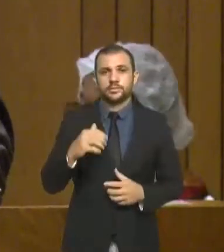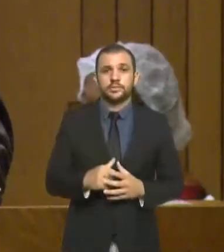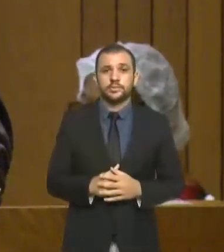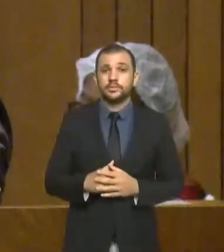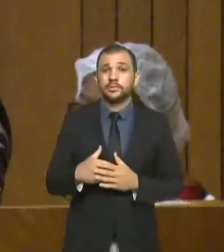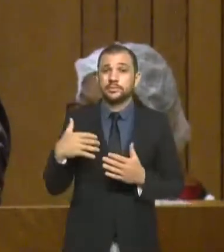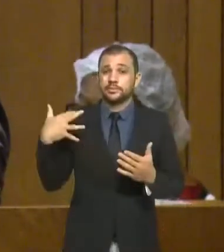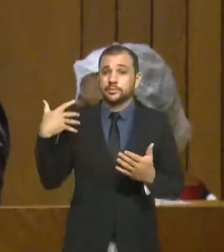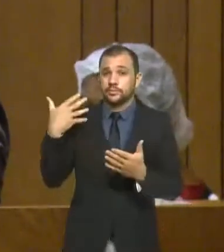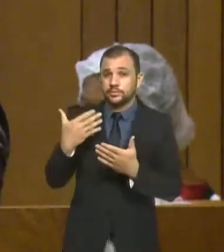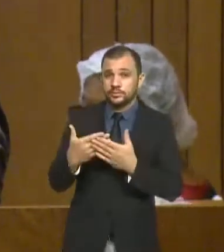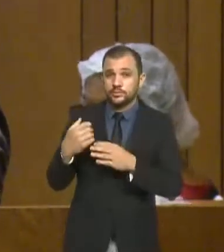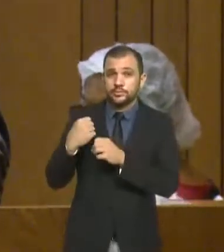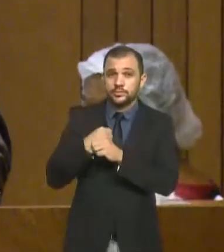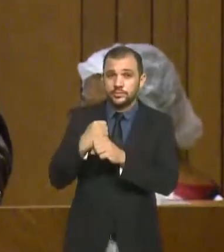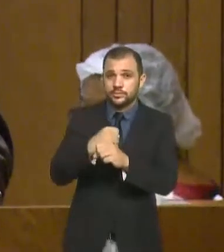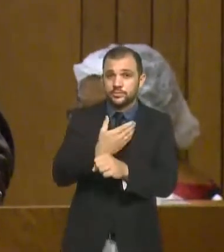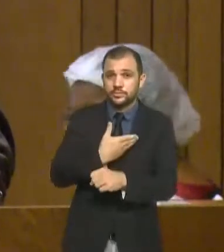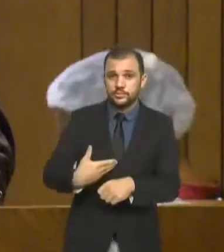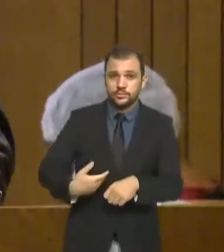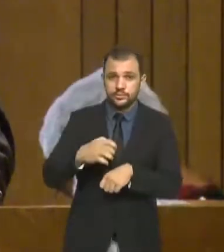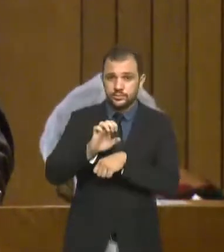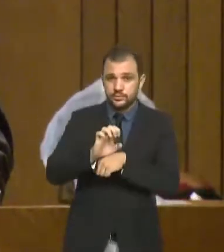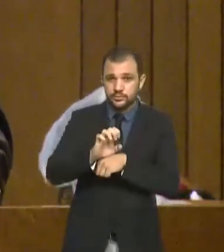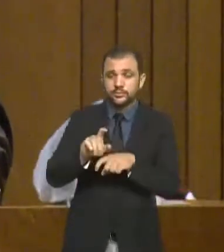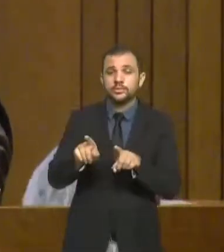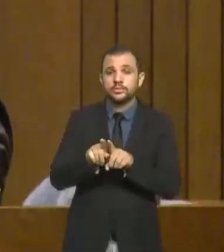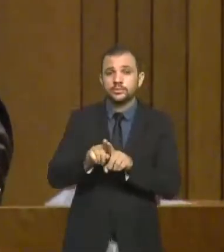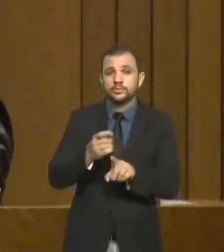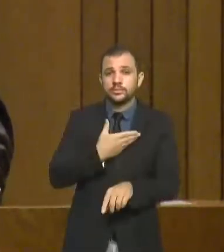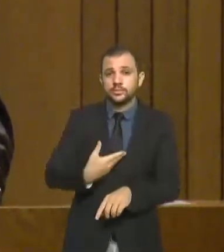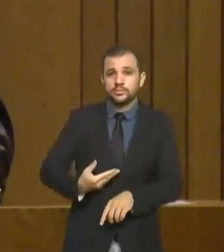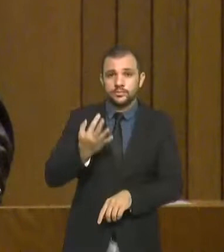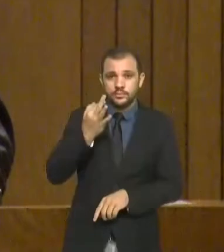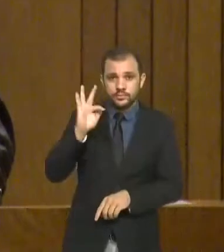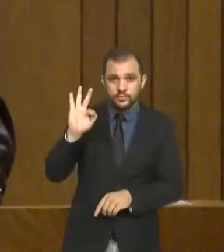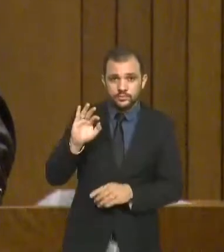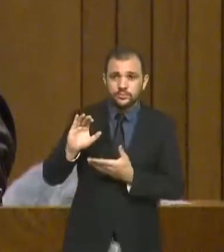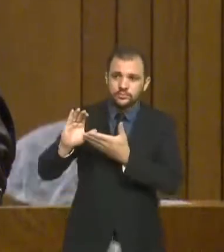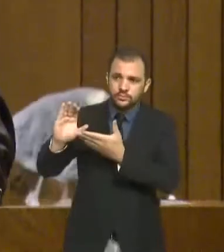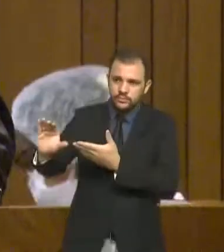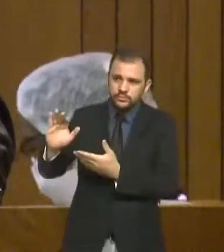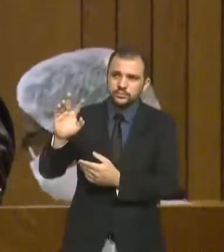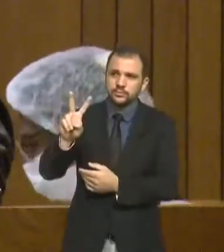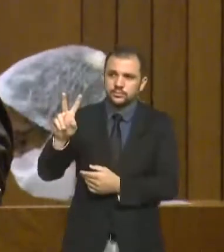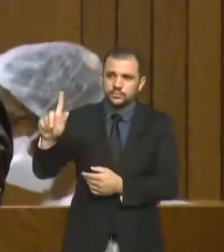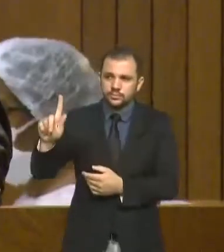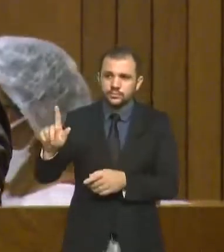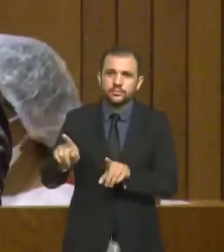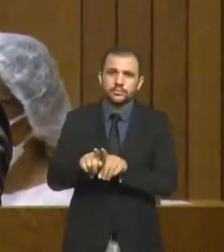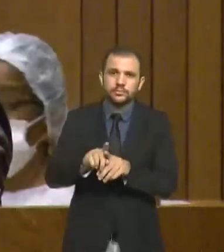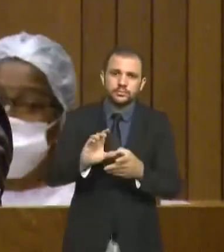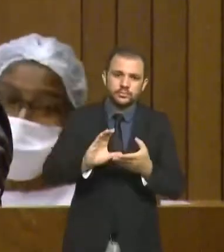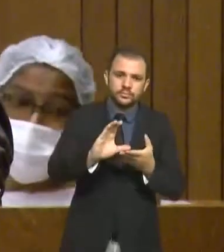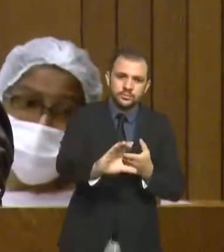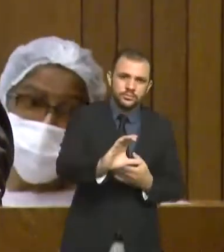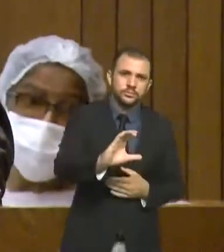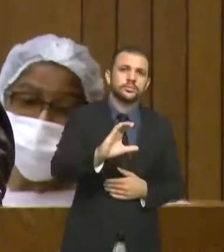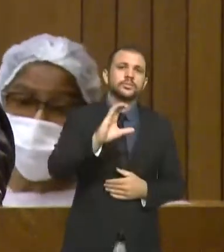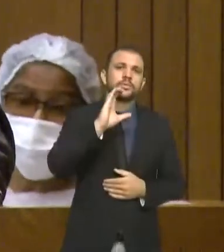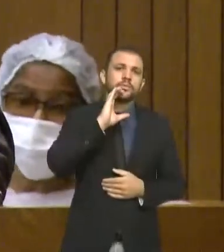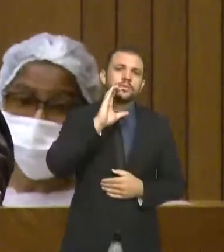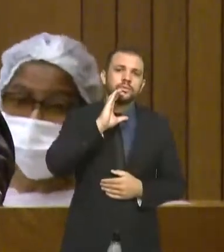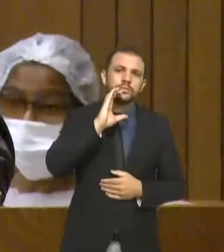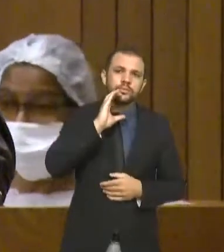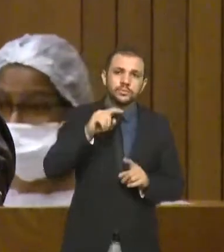federal, tem feito investimentos nas cidades de Vargem Grande, na cidade de Coroatá, e essa interligação que durante anos